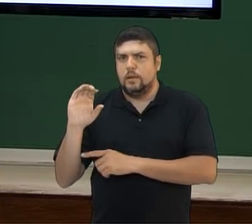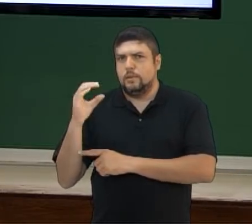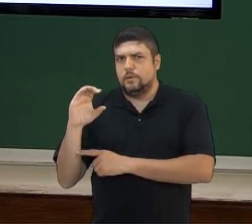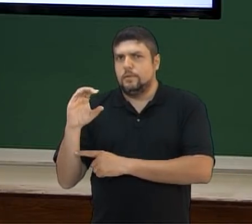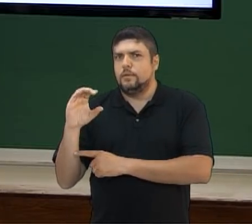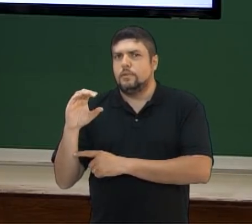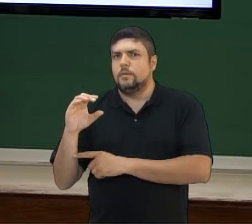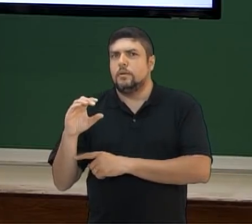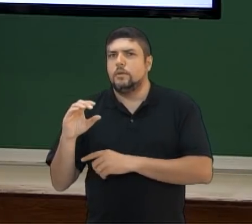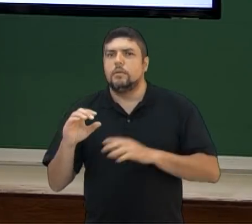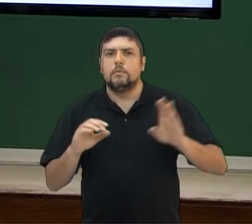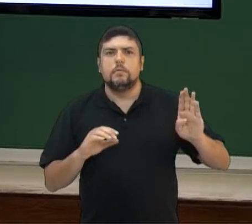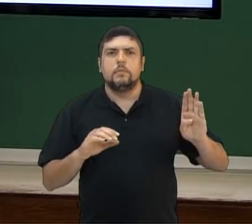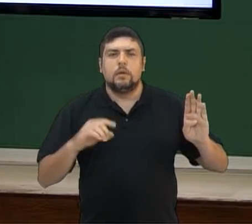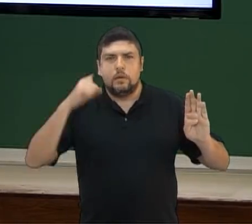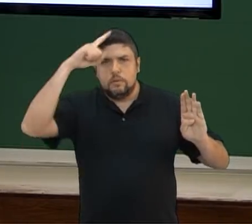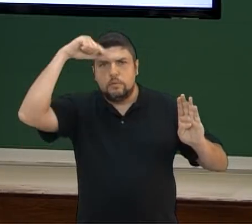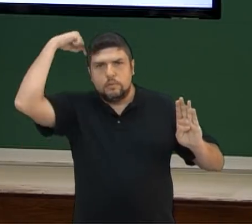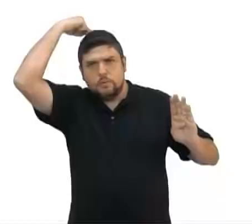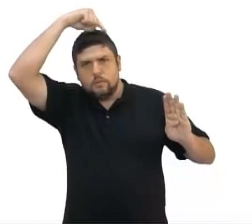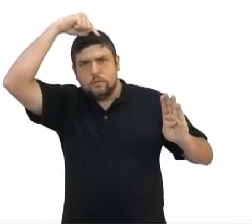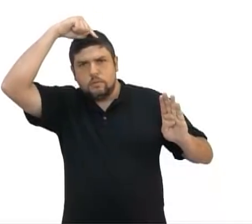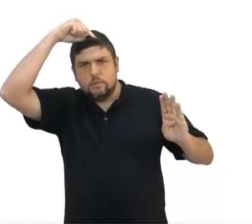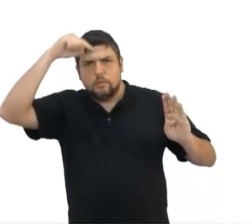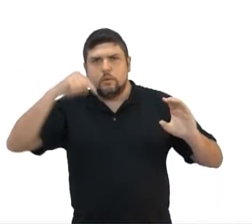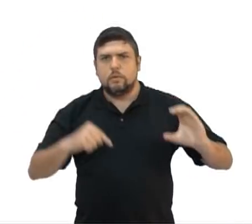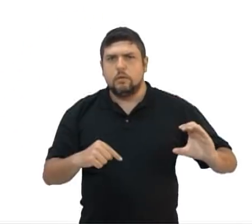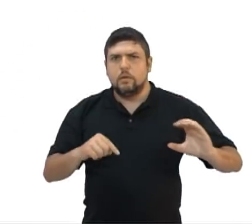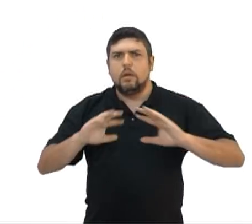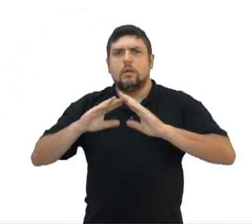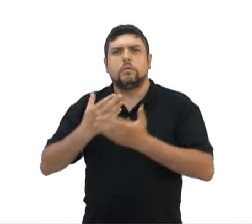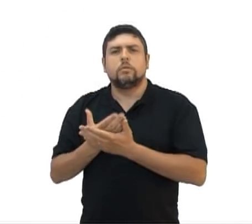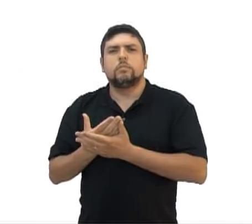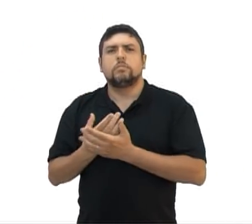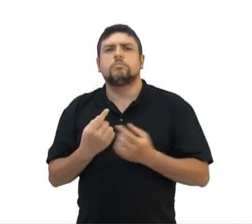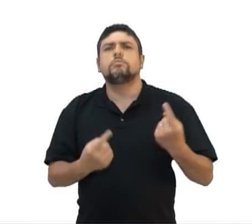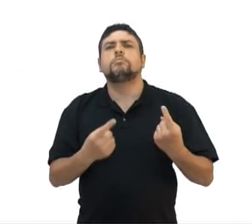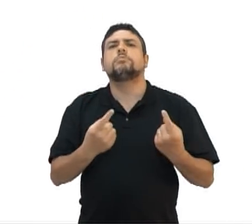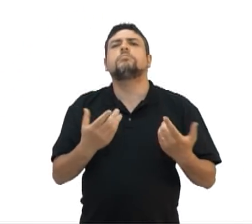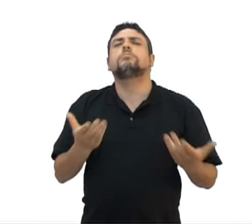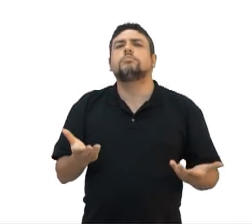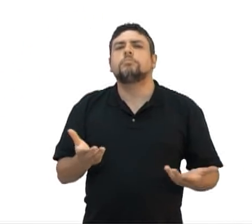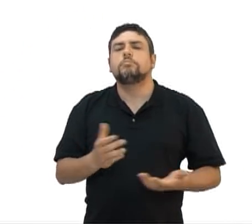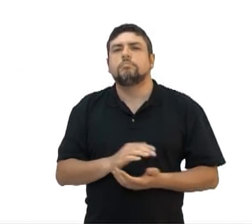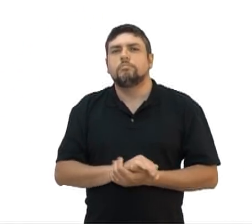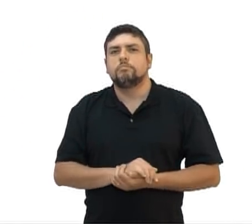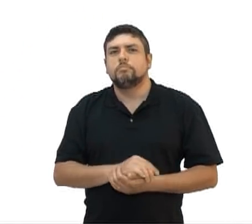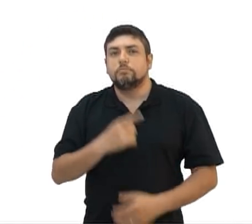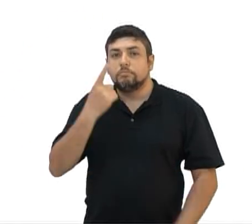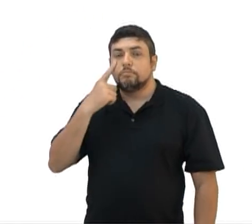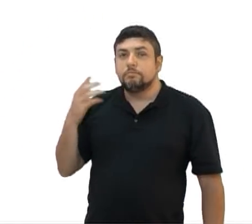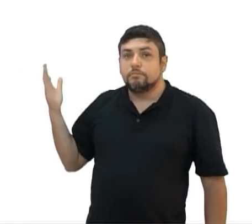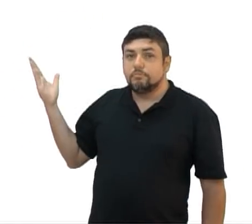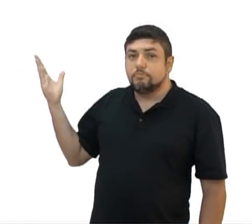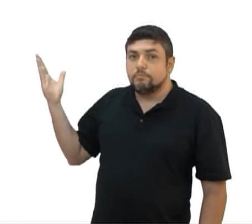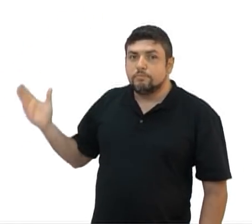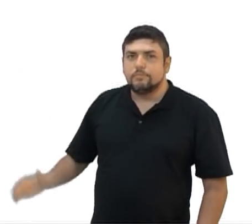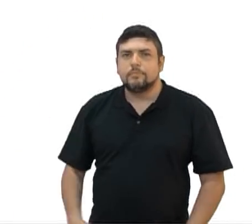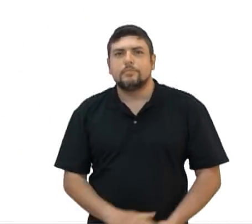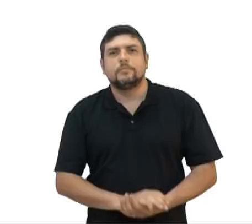B, o sagrado, C, a escola. Qual foi a letra que você escolheu? Vamos descobrir juntos a resposta correta?